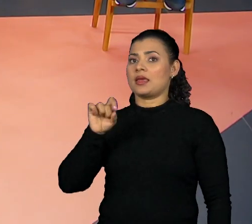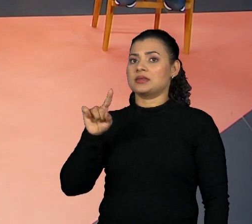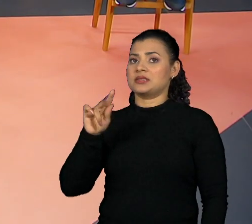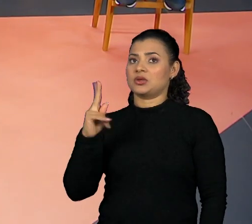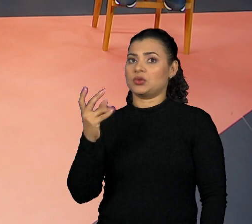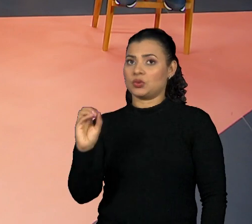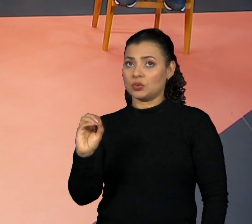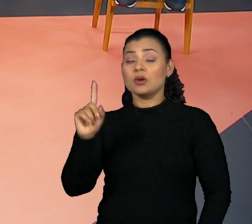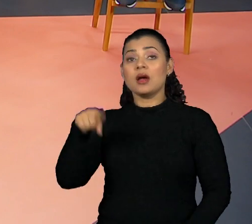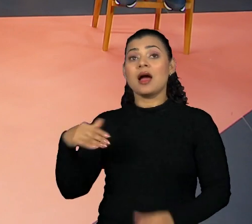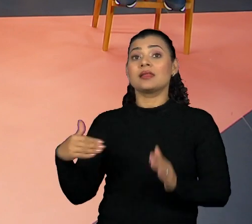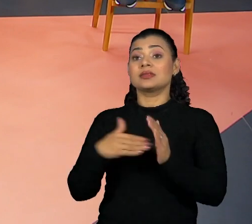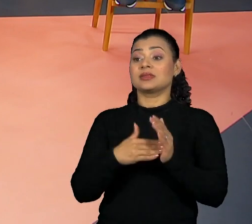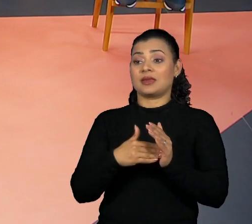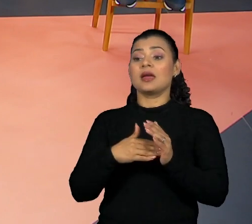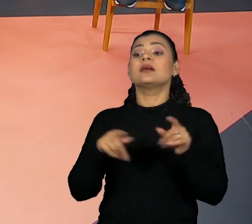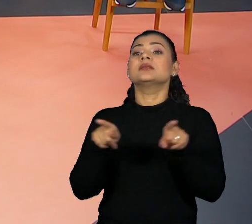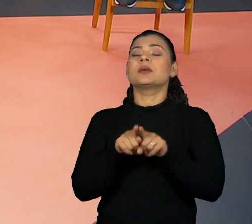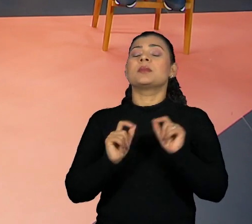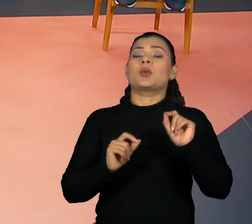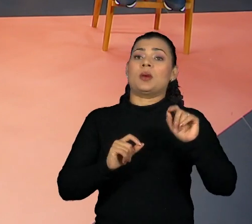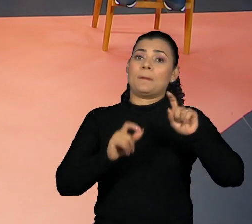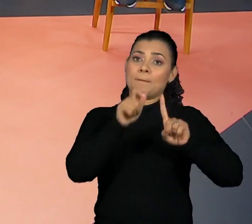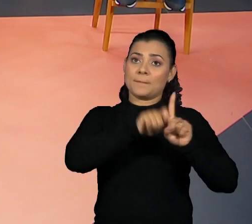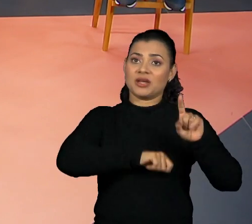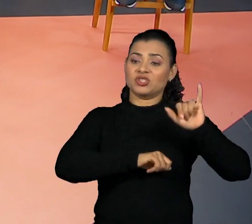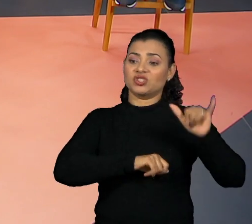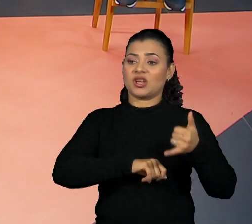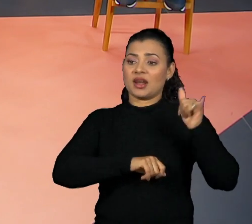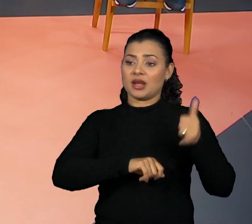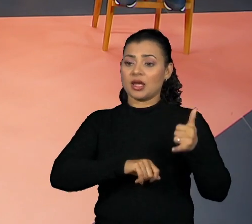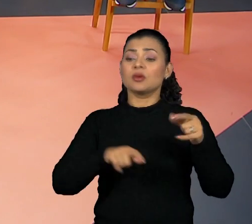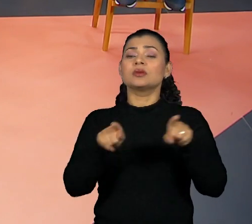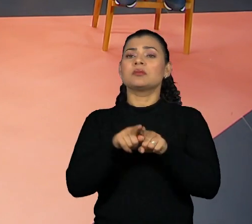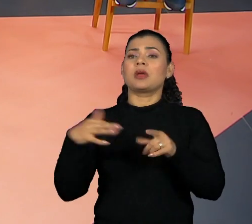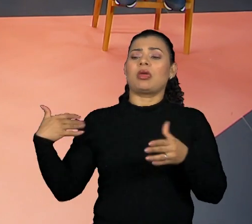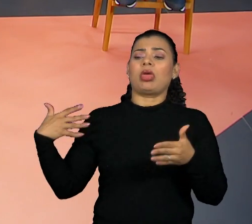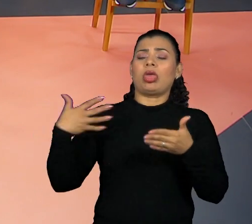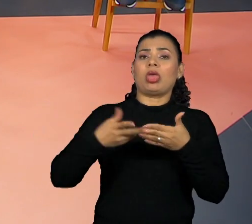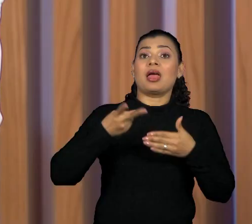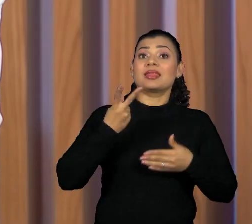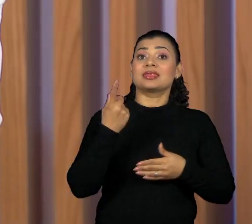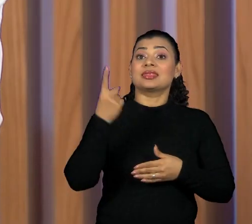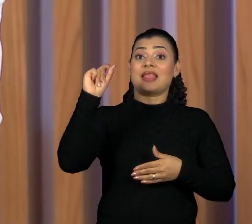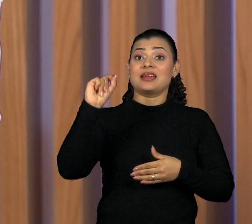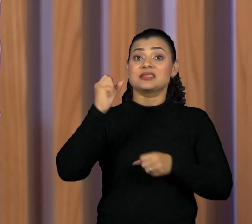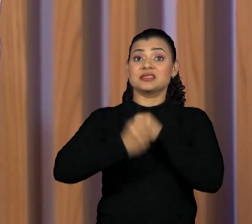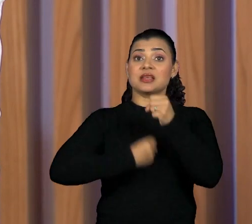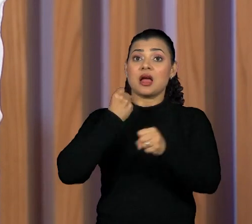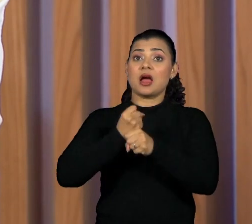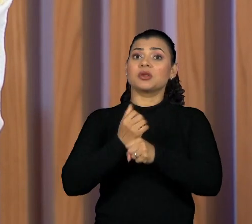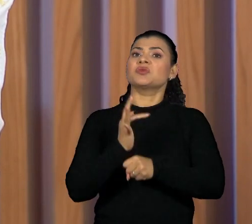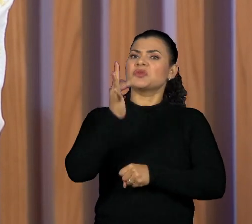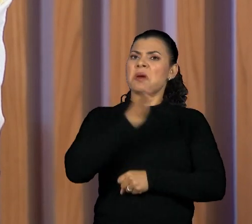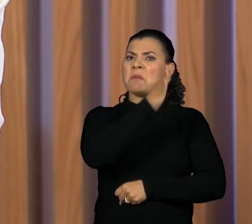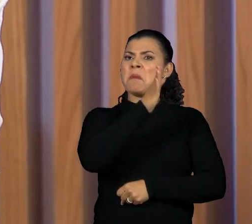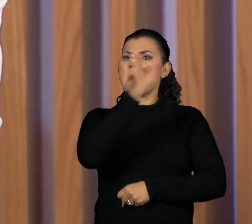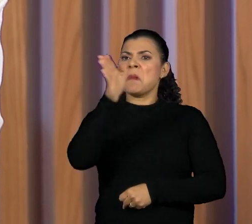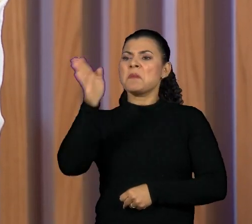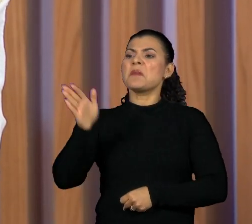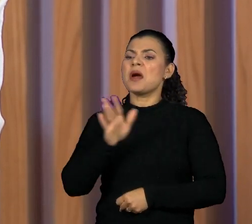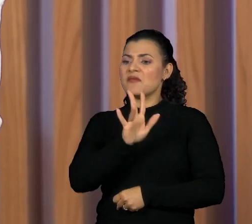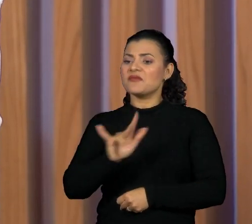exposição que fica até janeiro e que depois percorre o Brasil todo nos próximos 10 anos. Então, às vezes a gente fala, nossa, será que